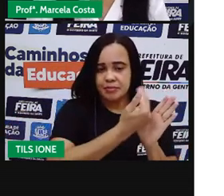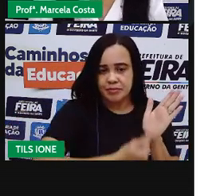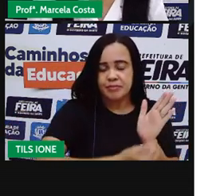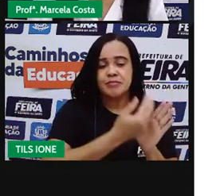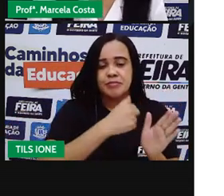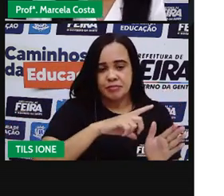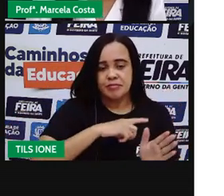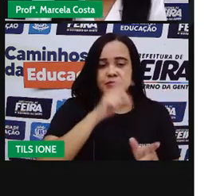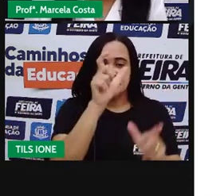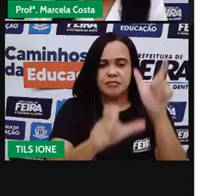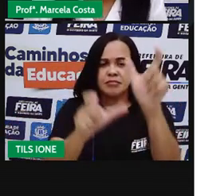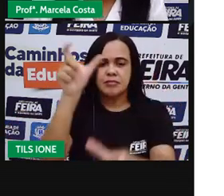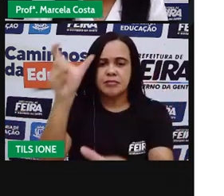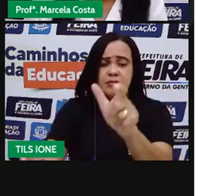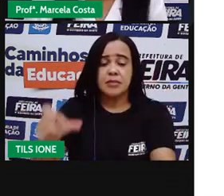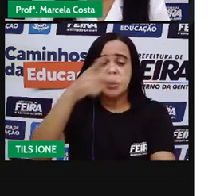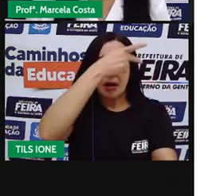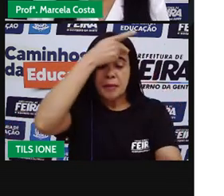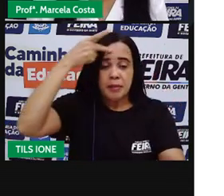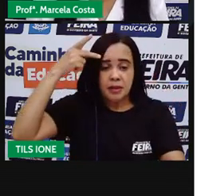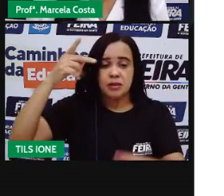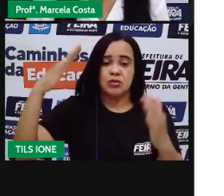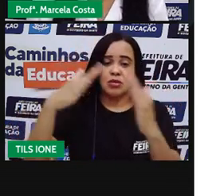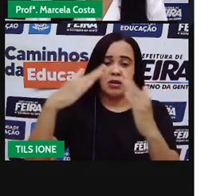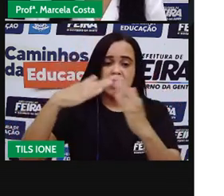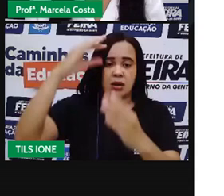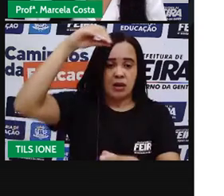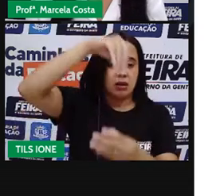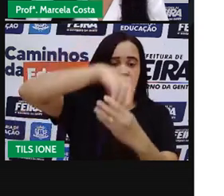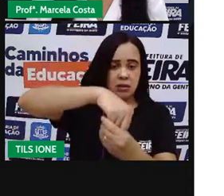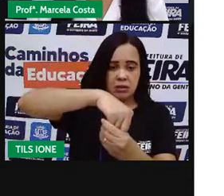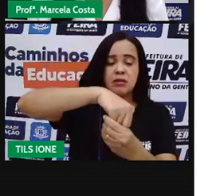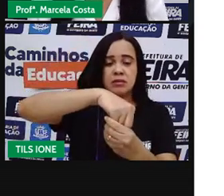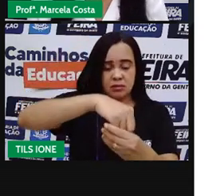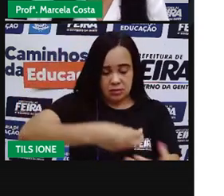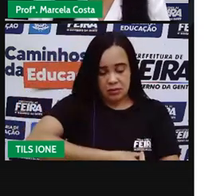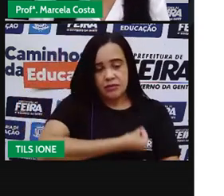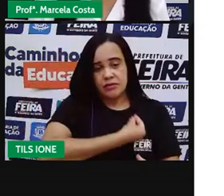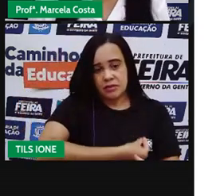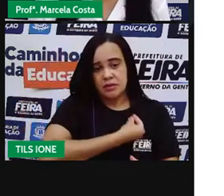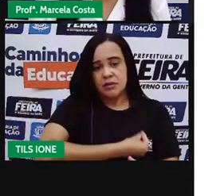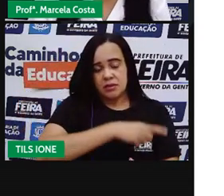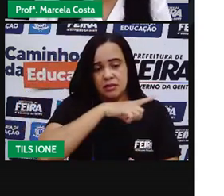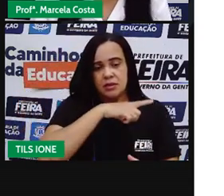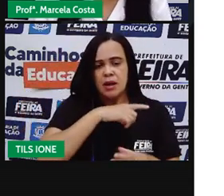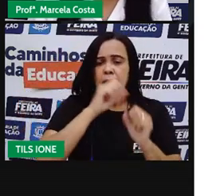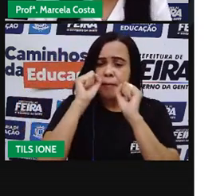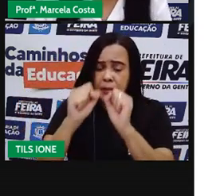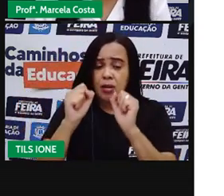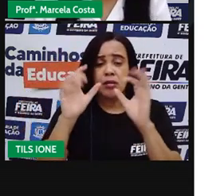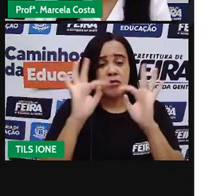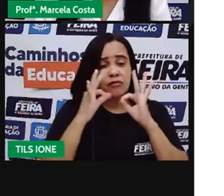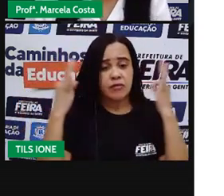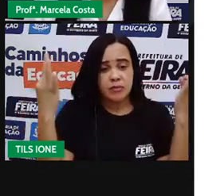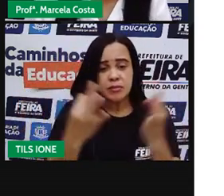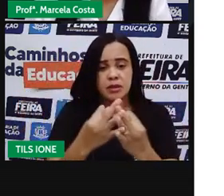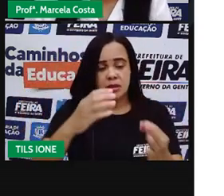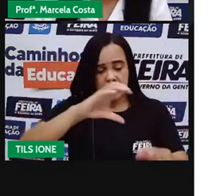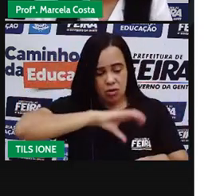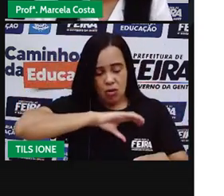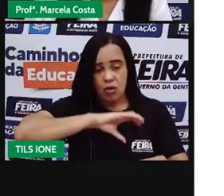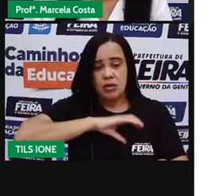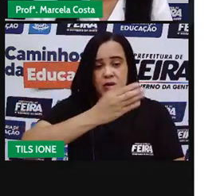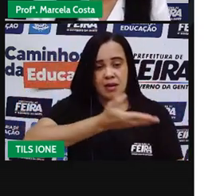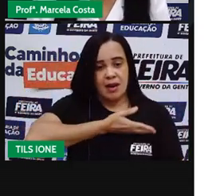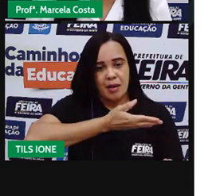sua convivência, tá? Pode ser familiares, colegas, que você queira desenhar ali para